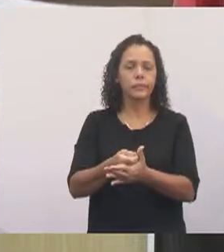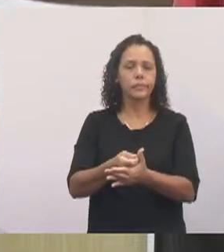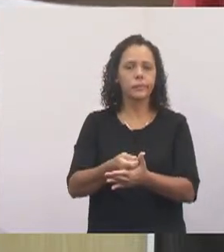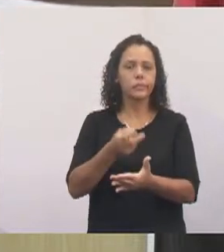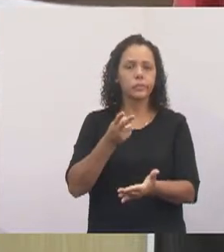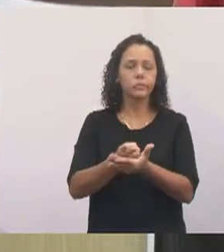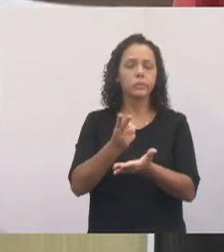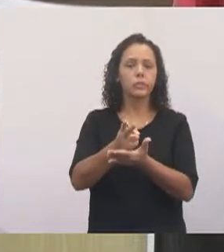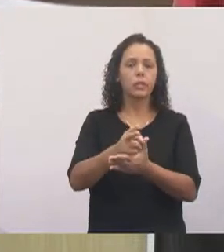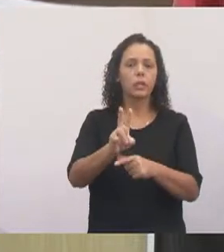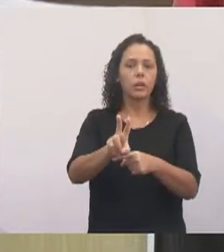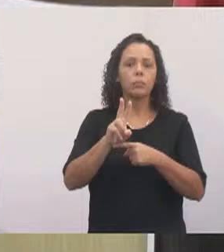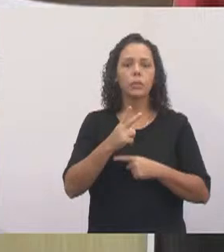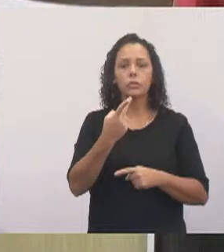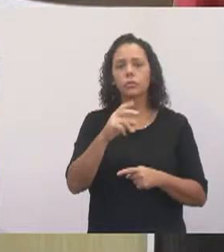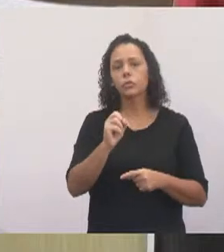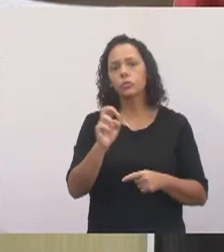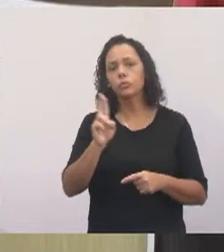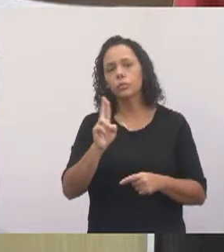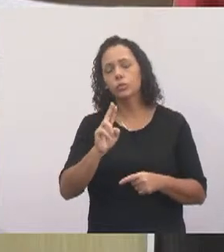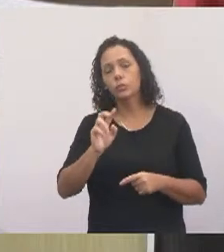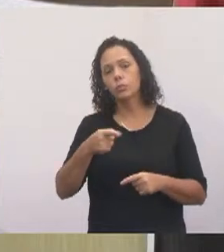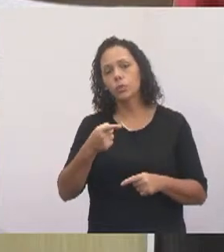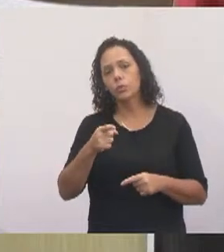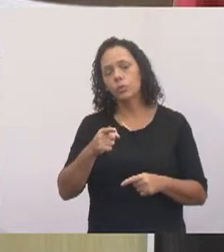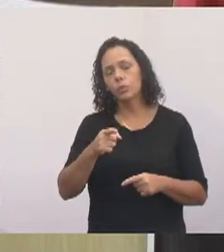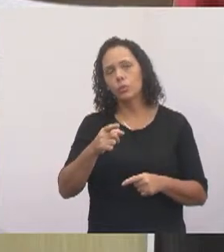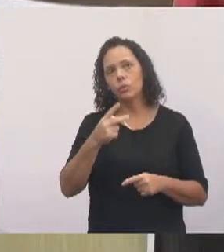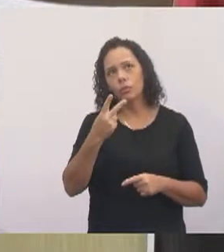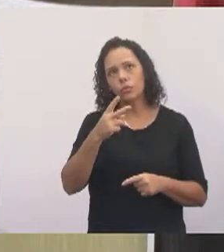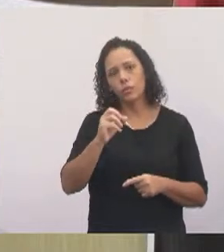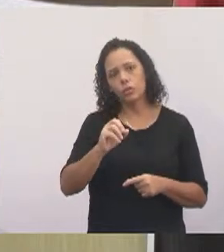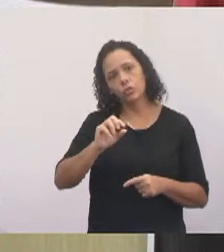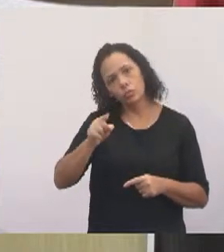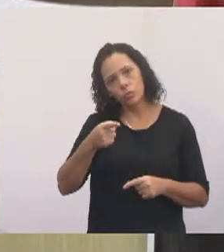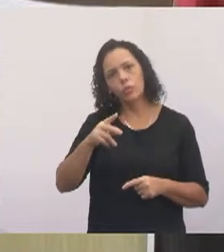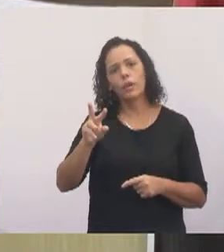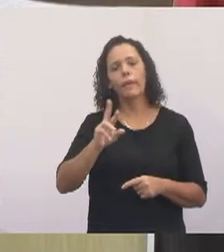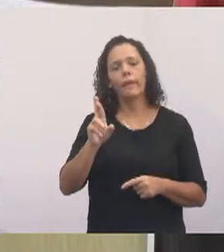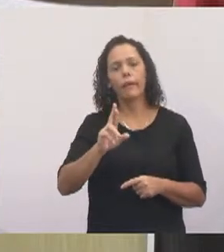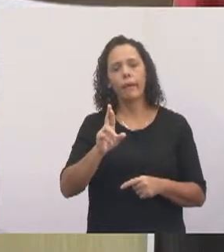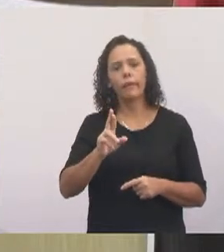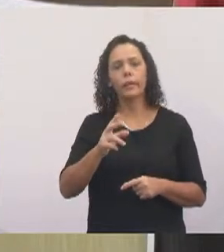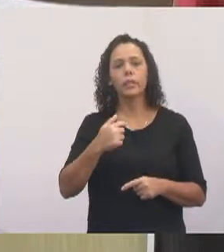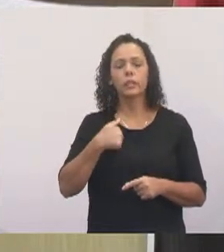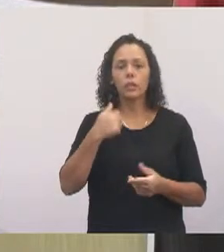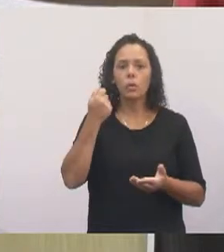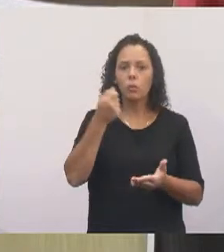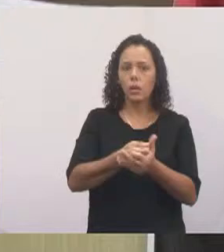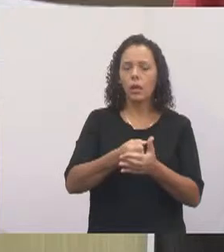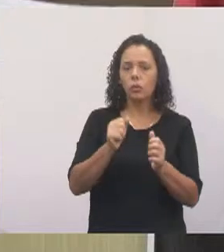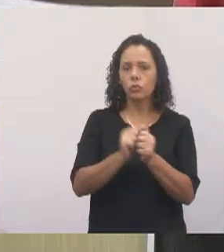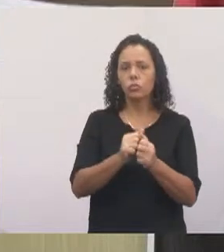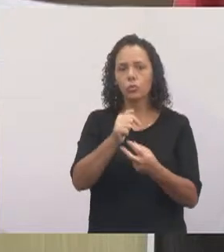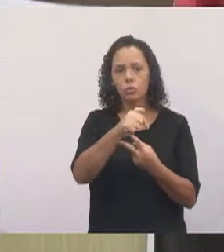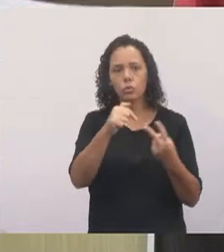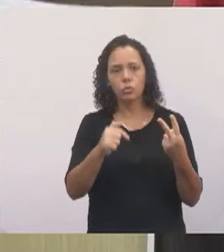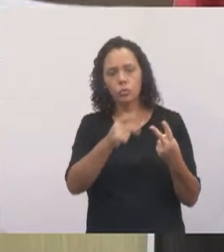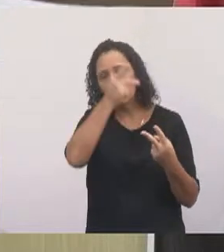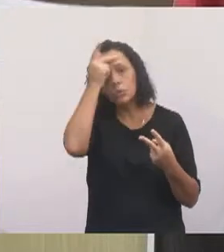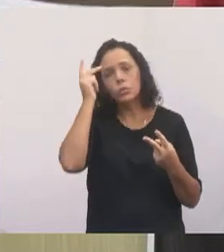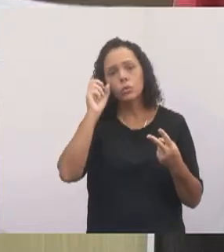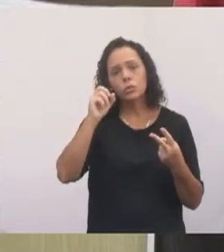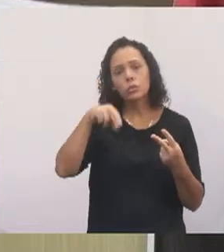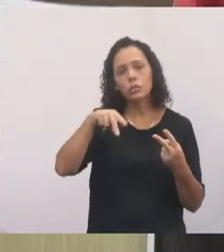que eu fiz. Isso é amor, hein? Eu pago através, eu e mais duas integrantes da ONG que me ajudam a